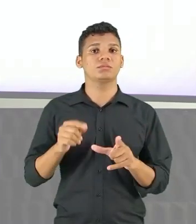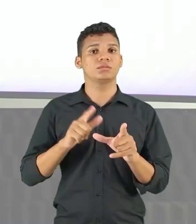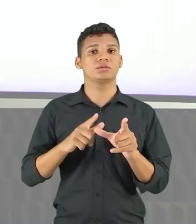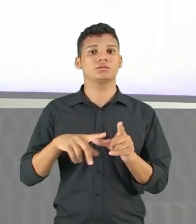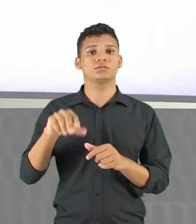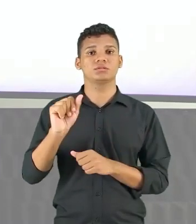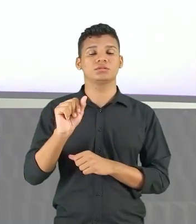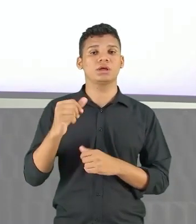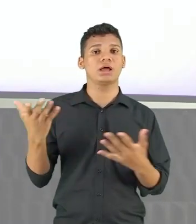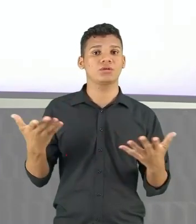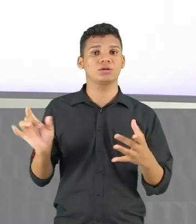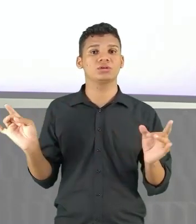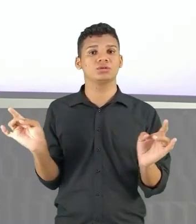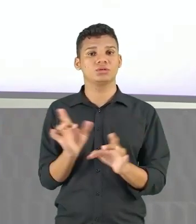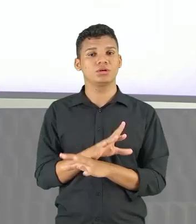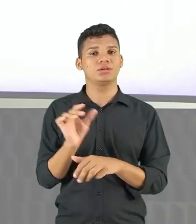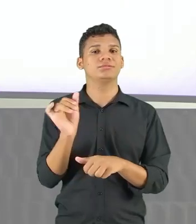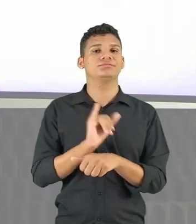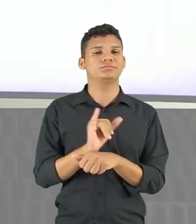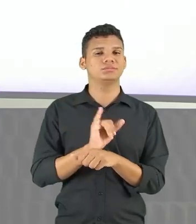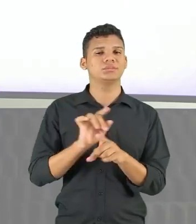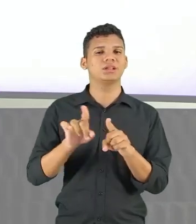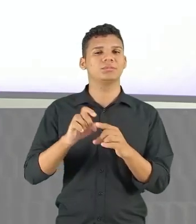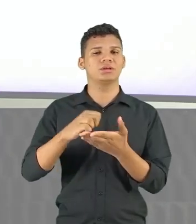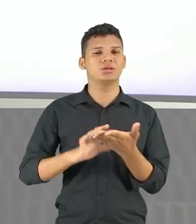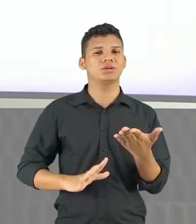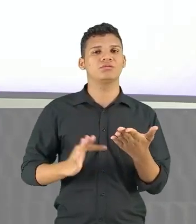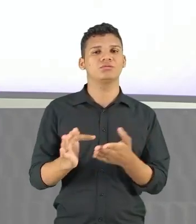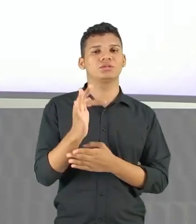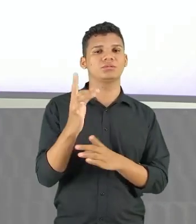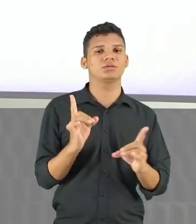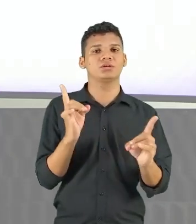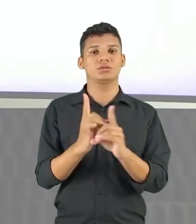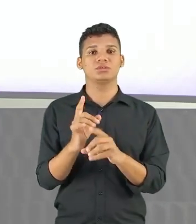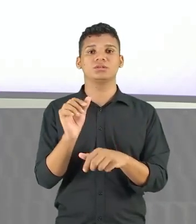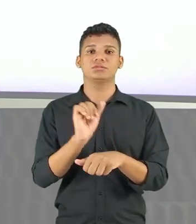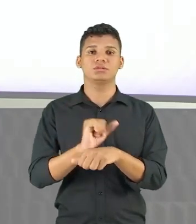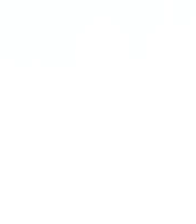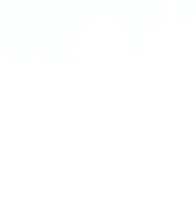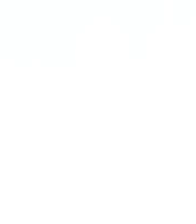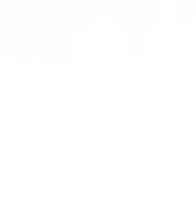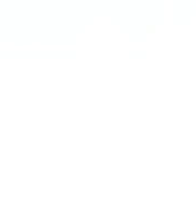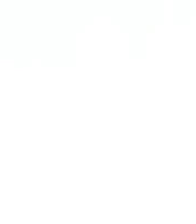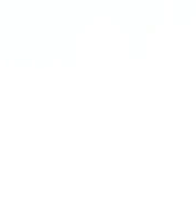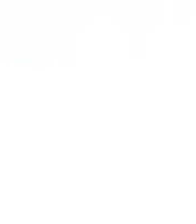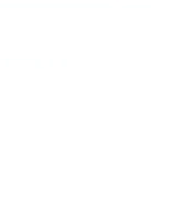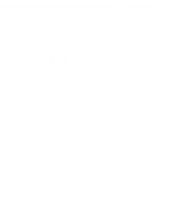letra A. A gente encerra esse bloco, né, de questões e eu aguardo vocês nas nossas próximas revisões.